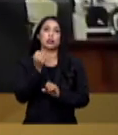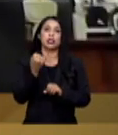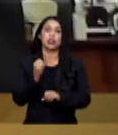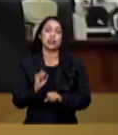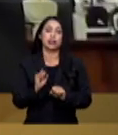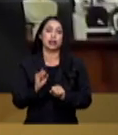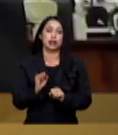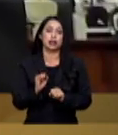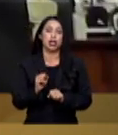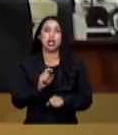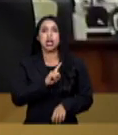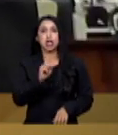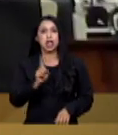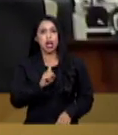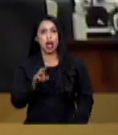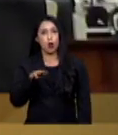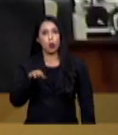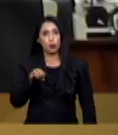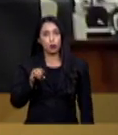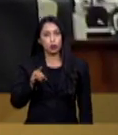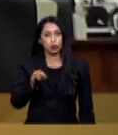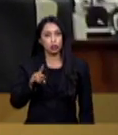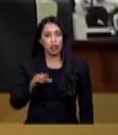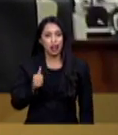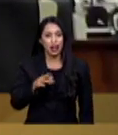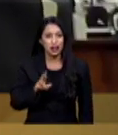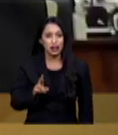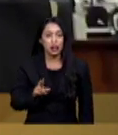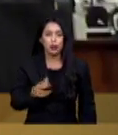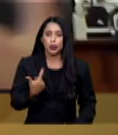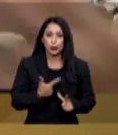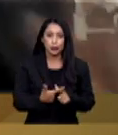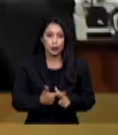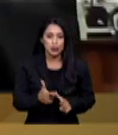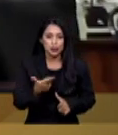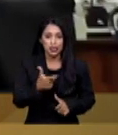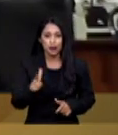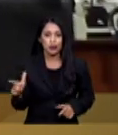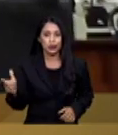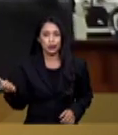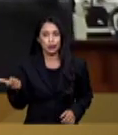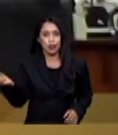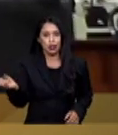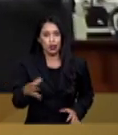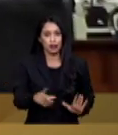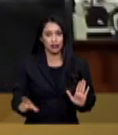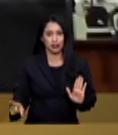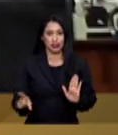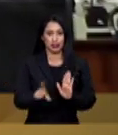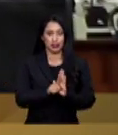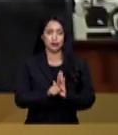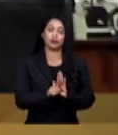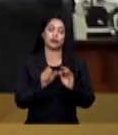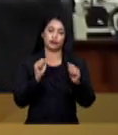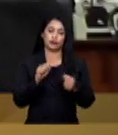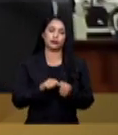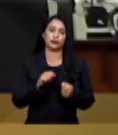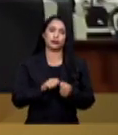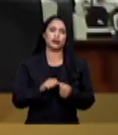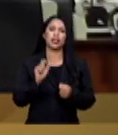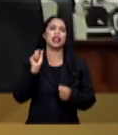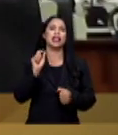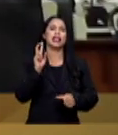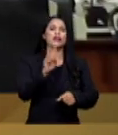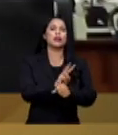de modular. Aqui, as consequências seriam outras. Uma nova lei pode ser feita, mas quem